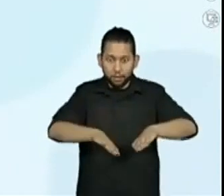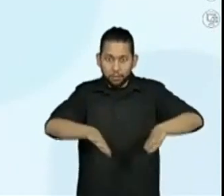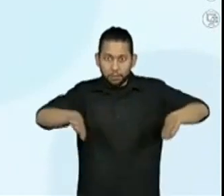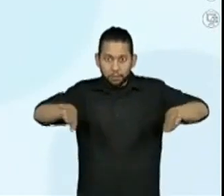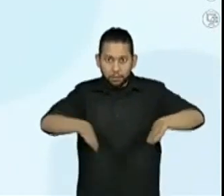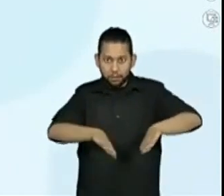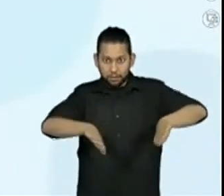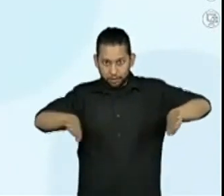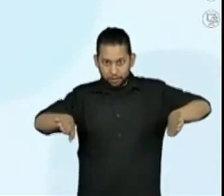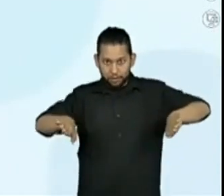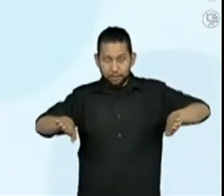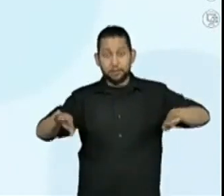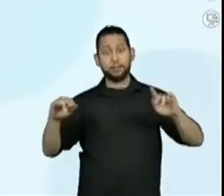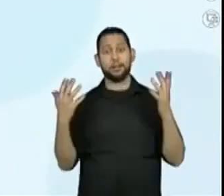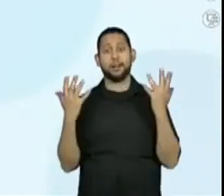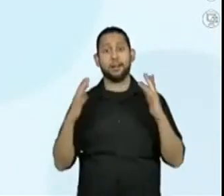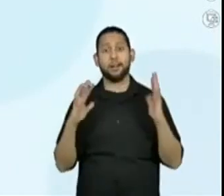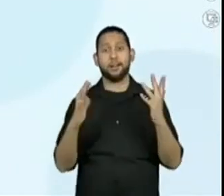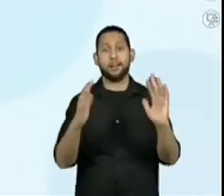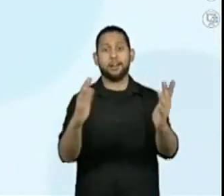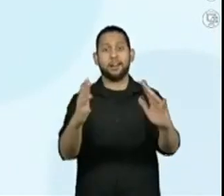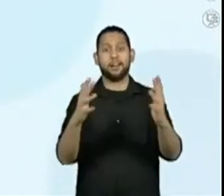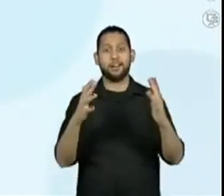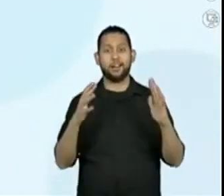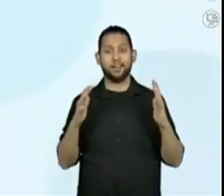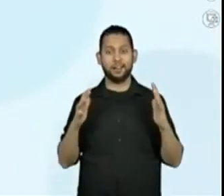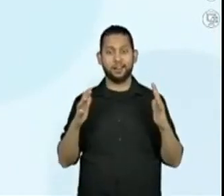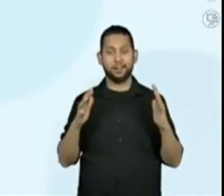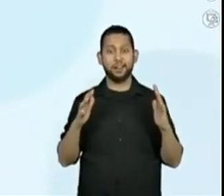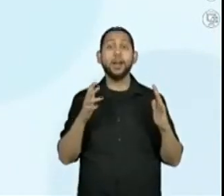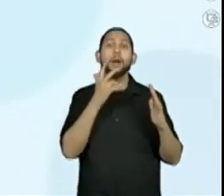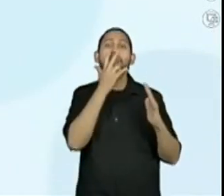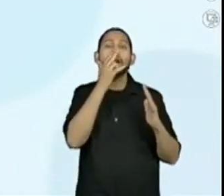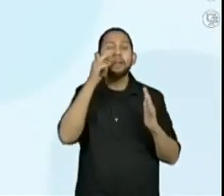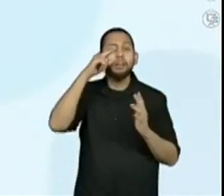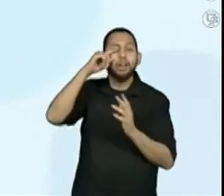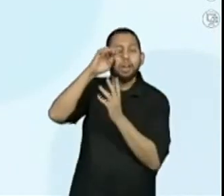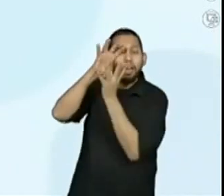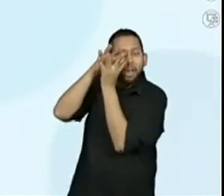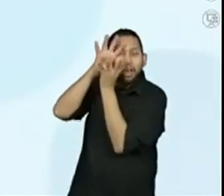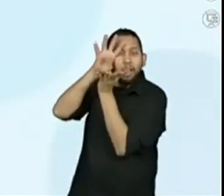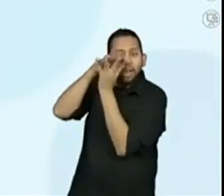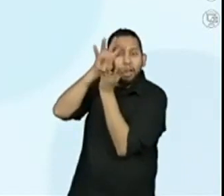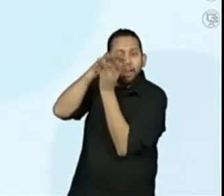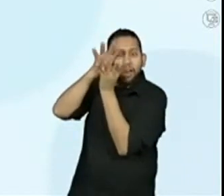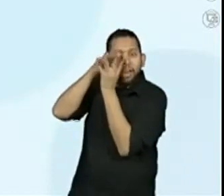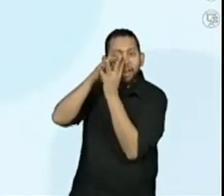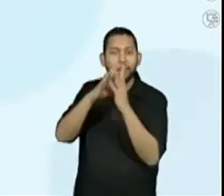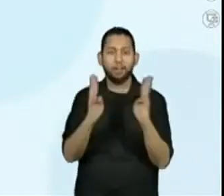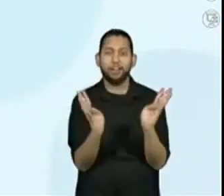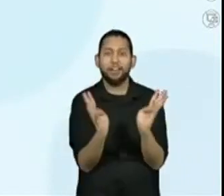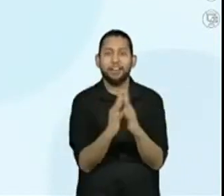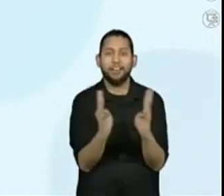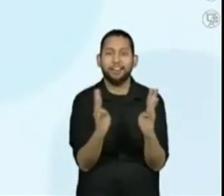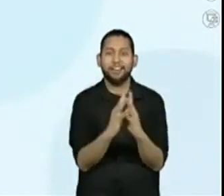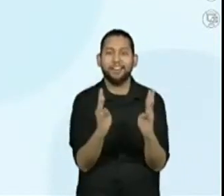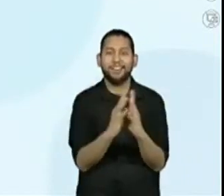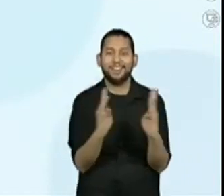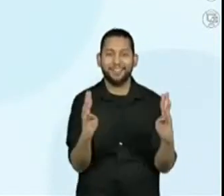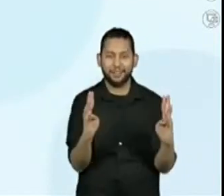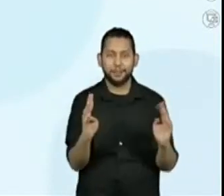Nossa, já apontamos isso, às margens dos rios. Igarapés, lagos, olhos